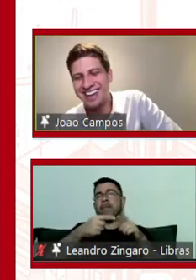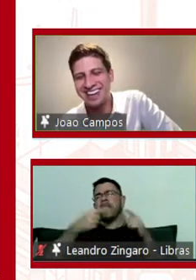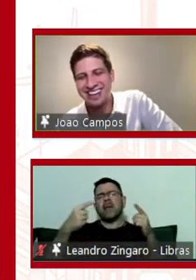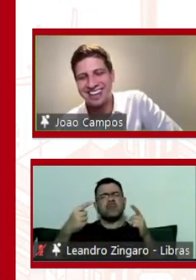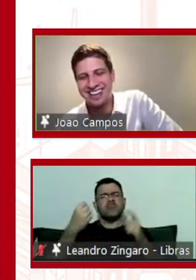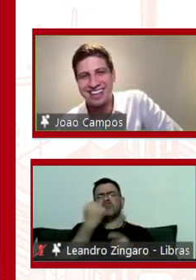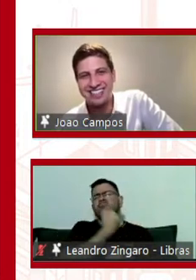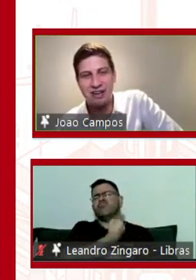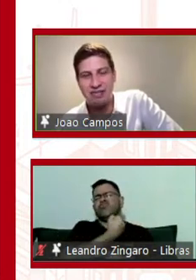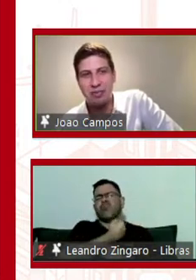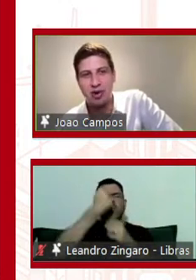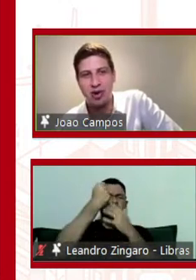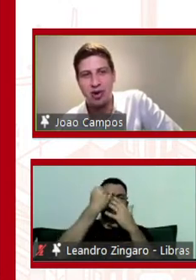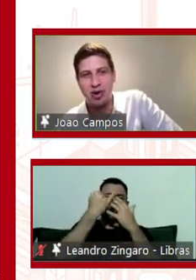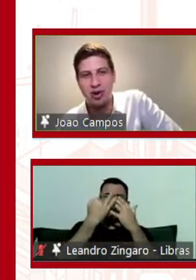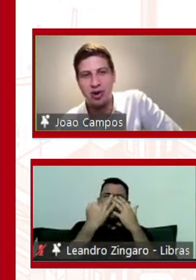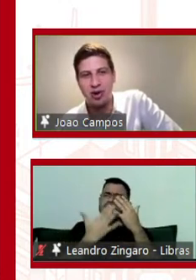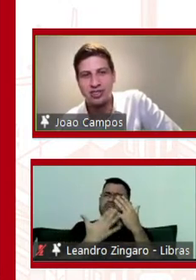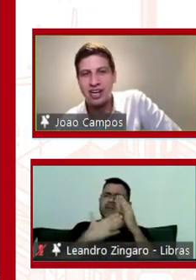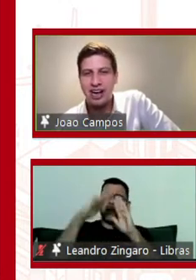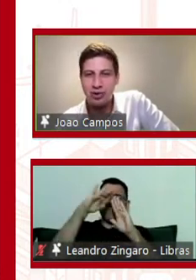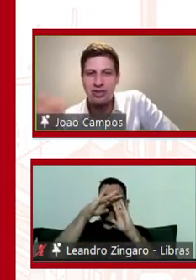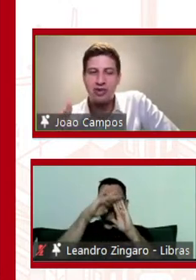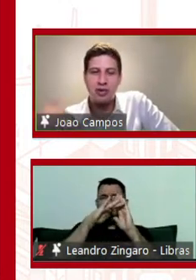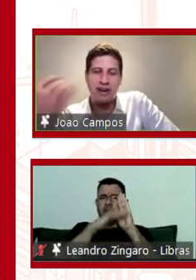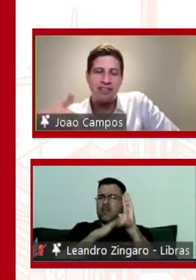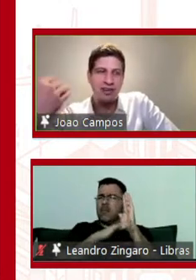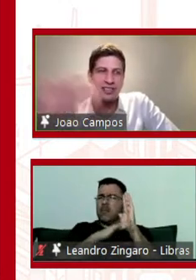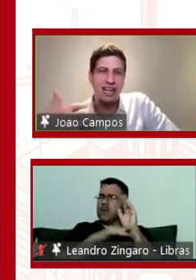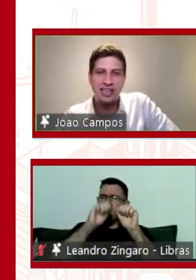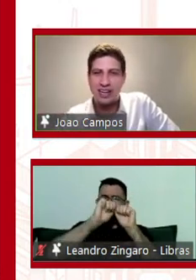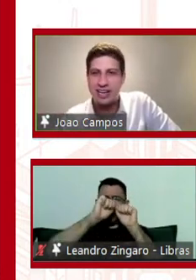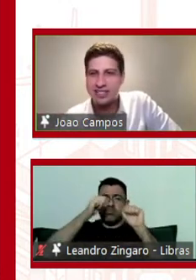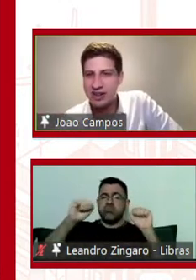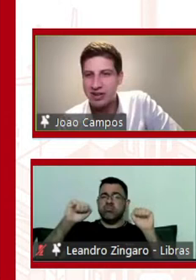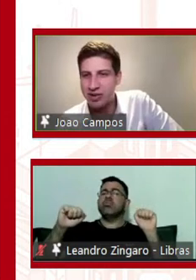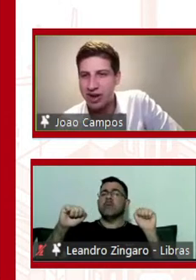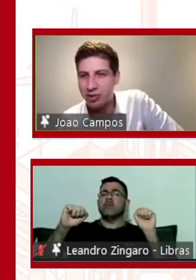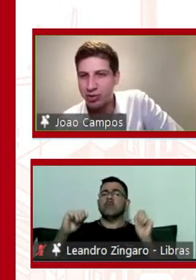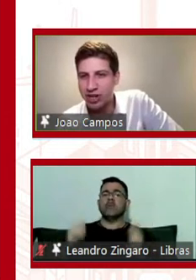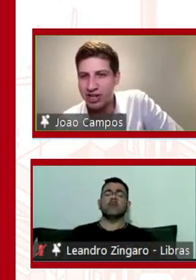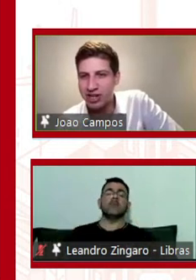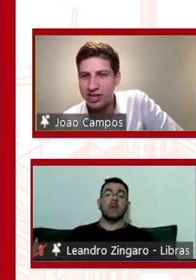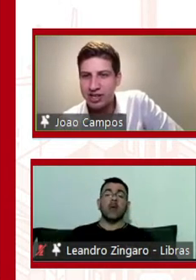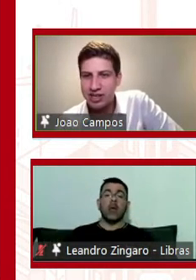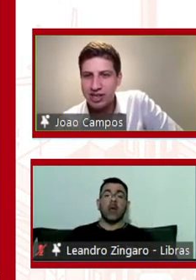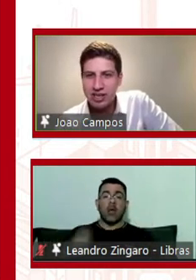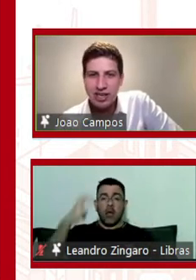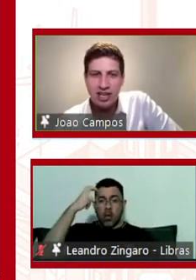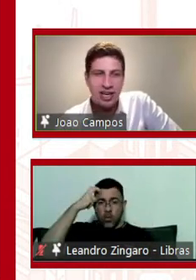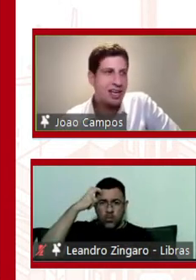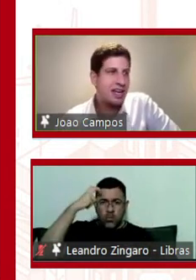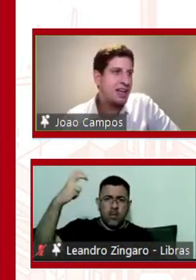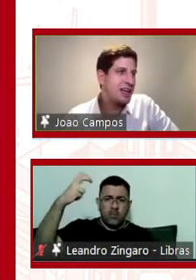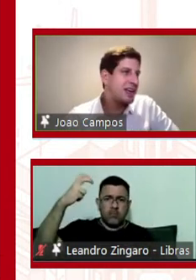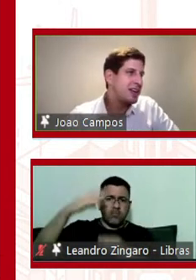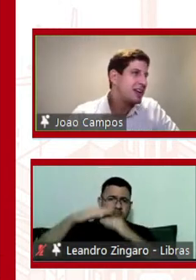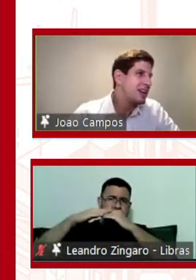é assim é fabulosa o nível a velocidade de criação é muito grande